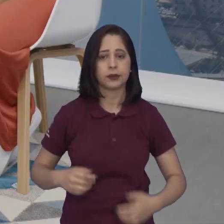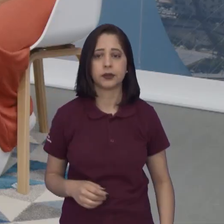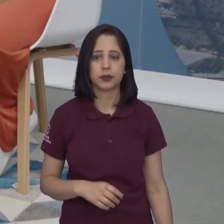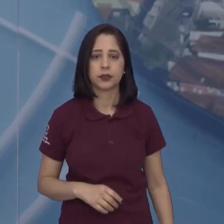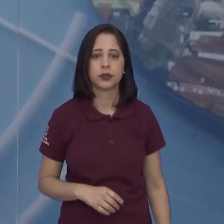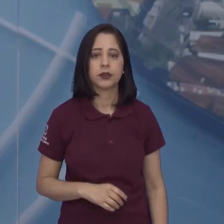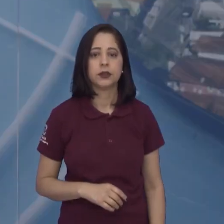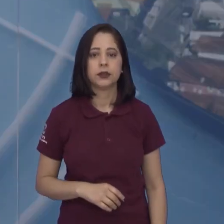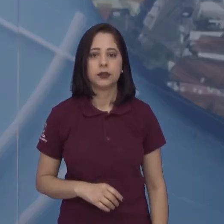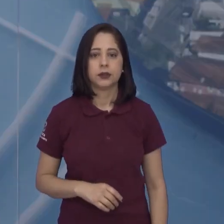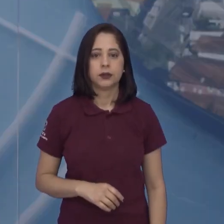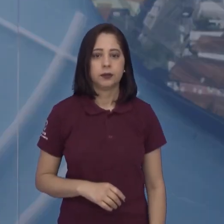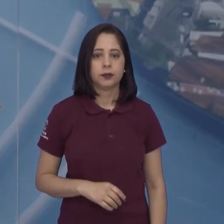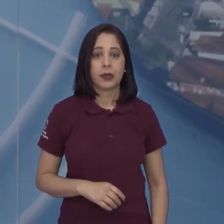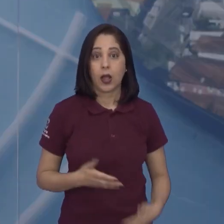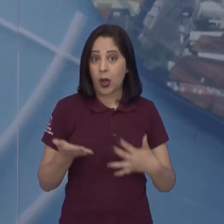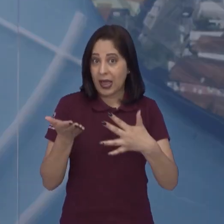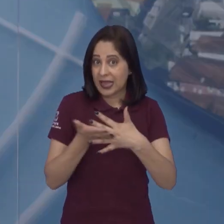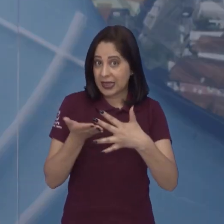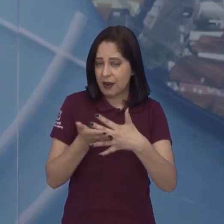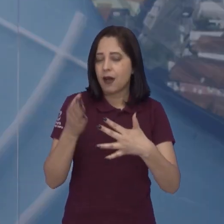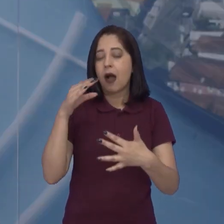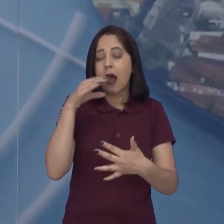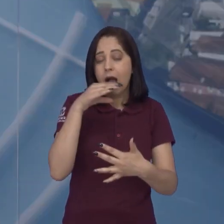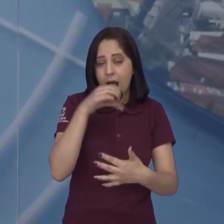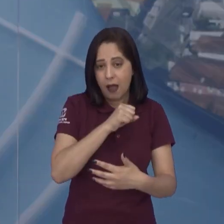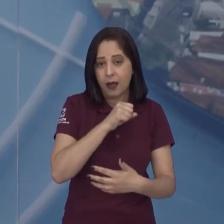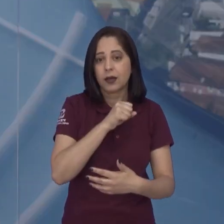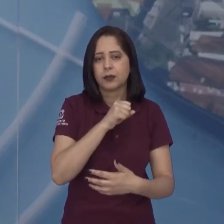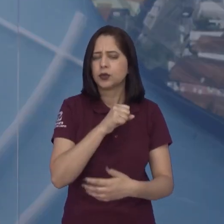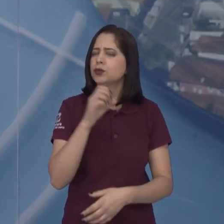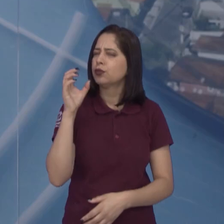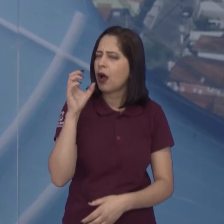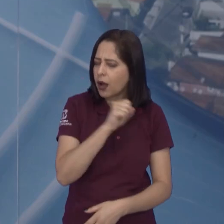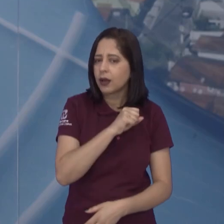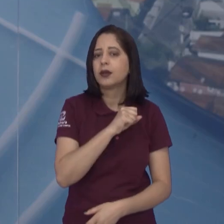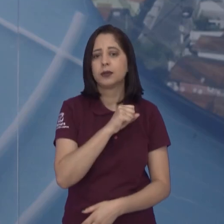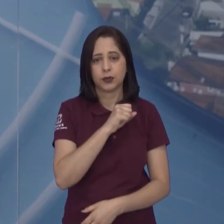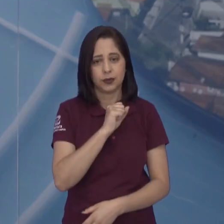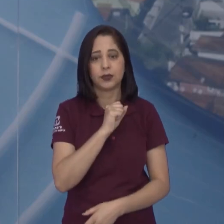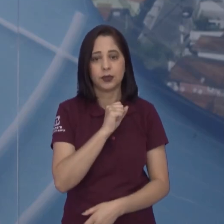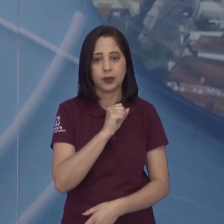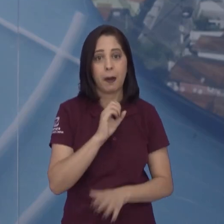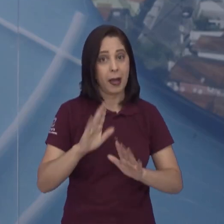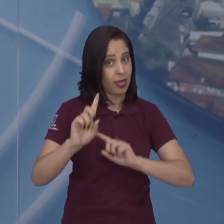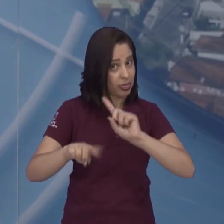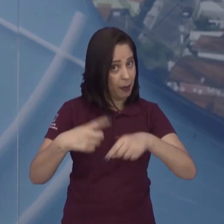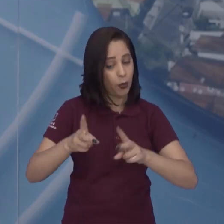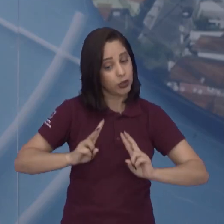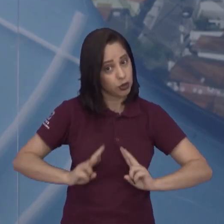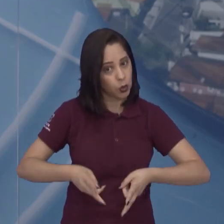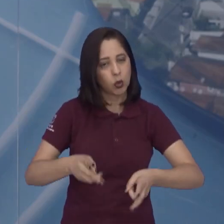Bom, a gente vai para uma rápida pausa no Diálogos de hoje, bem rapidinho, como sempre, mas daqui a pouco a gente